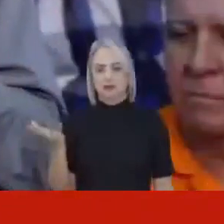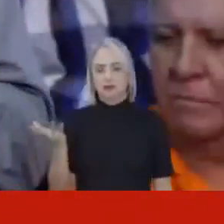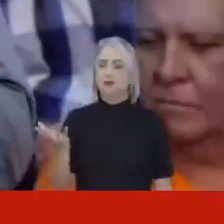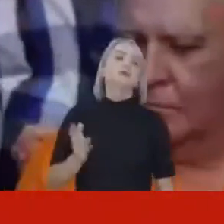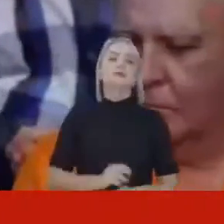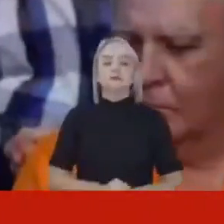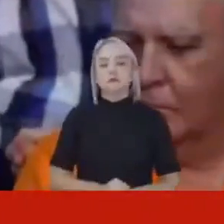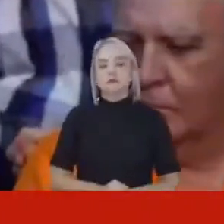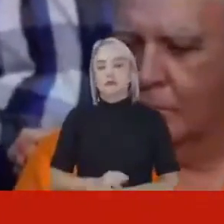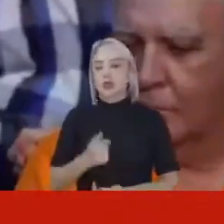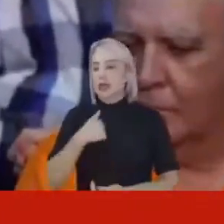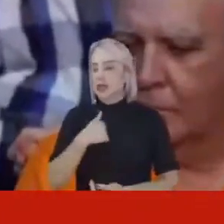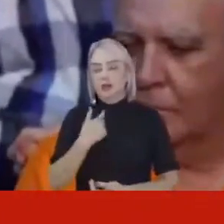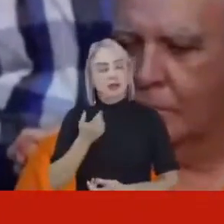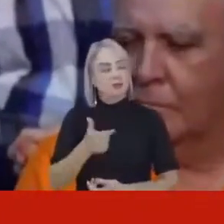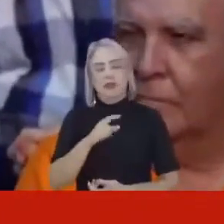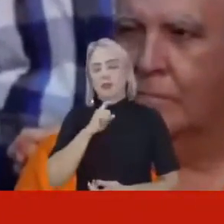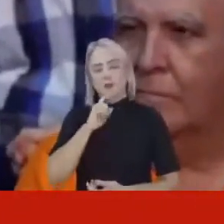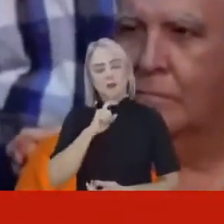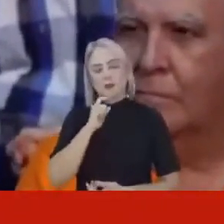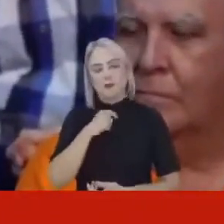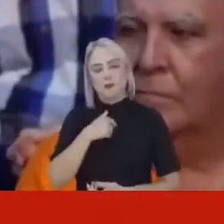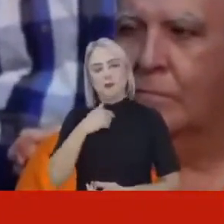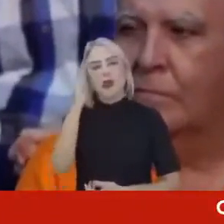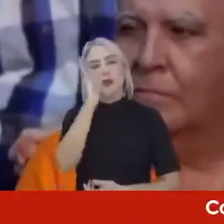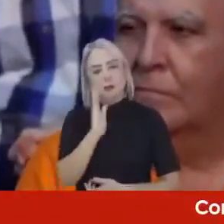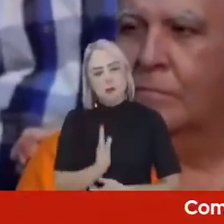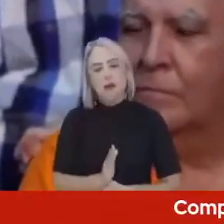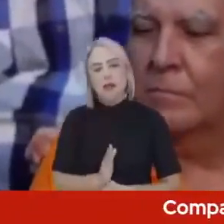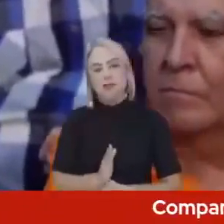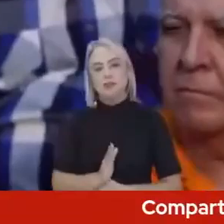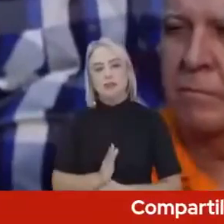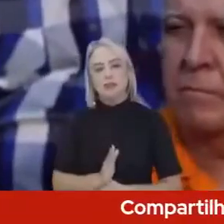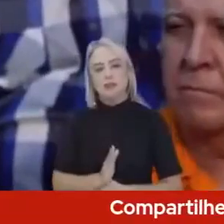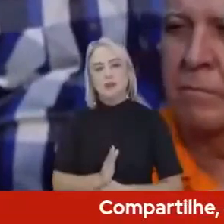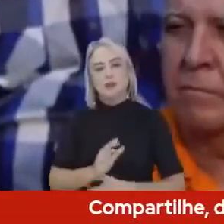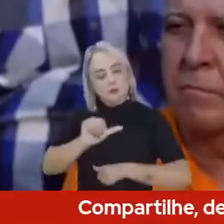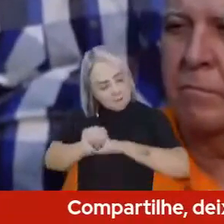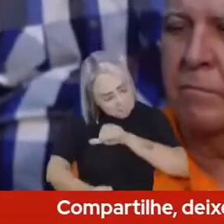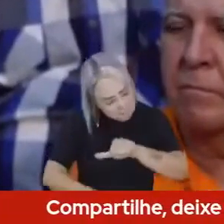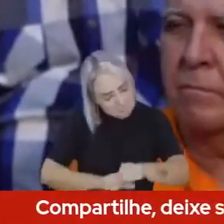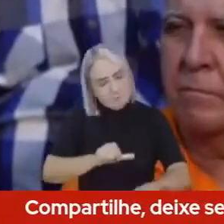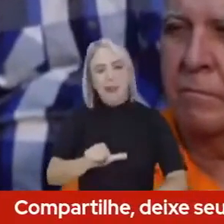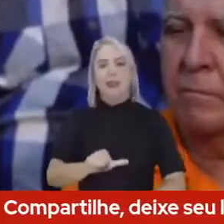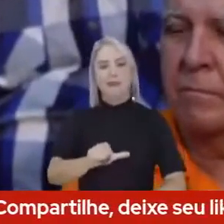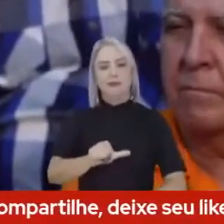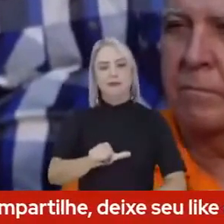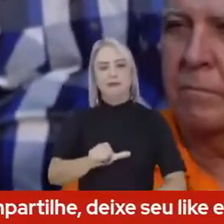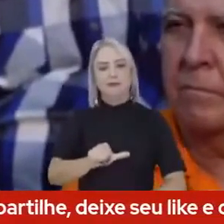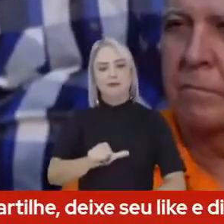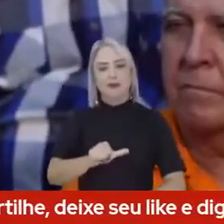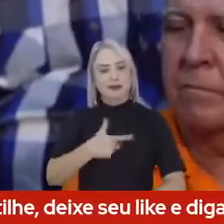não tenho dúvida, o Brasil vai mudar. O Brasil precisa